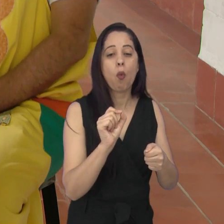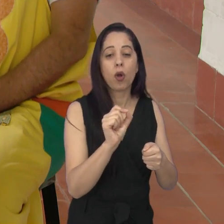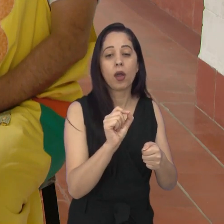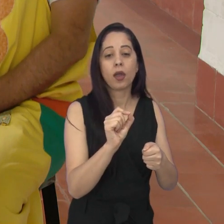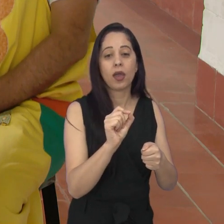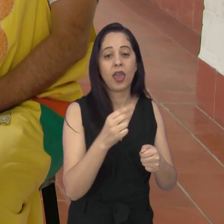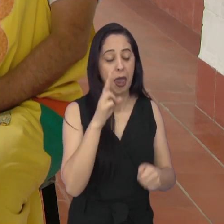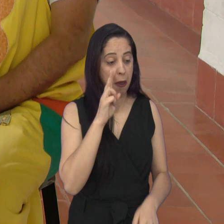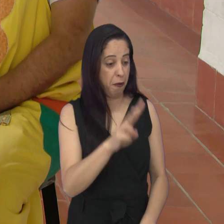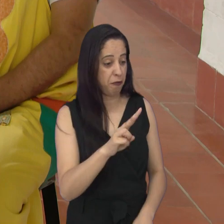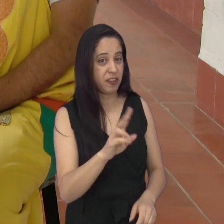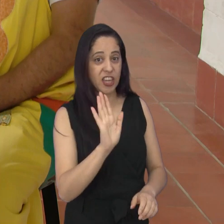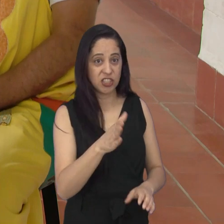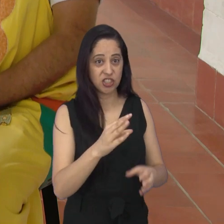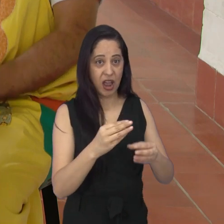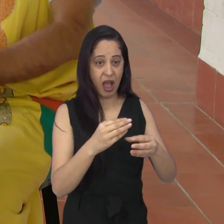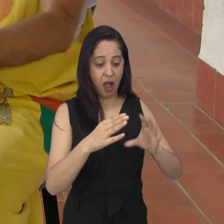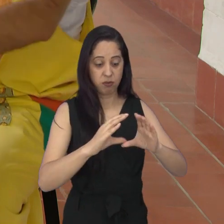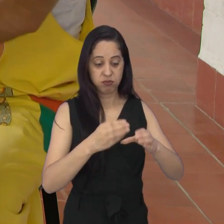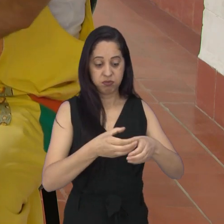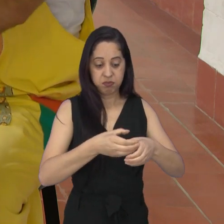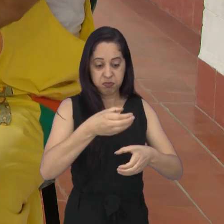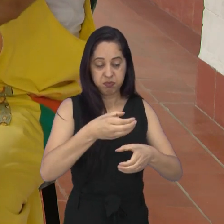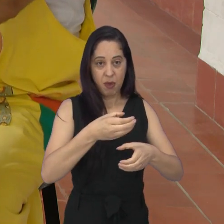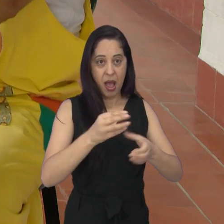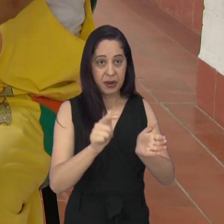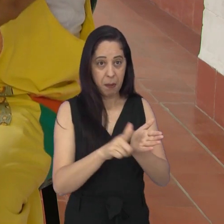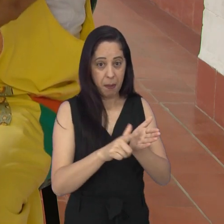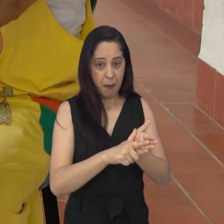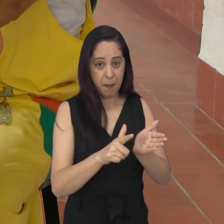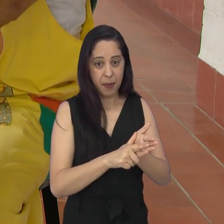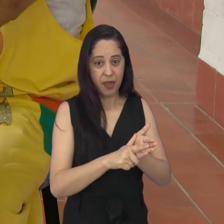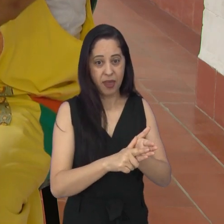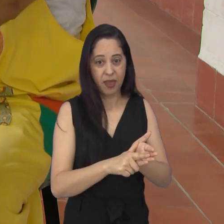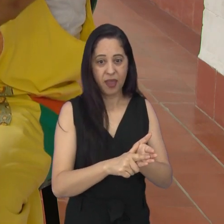precisar fazer aqui? Eu tô vendo o rolinho, tô vendo aqui umas